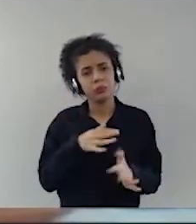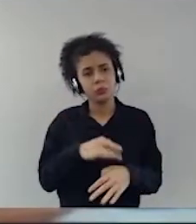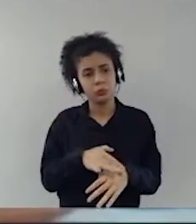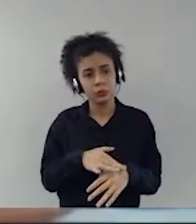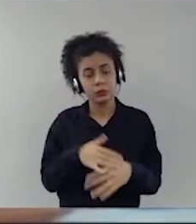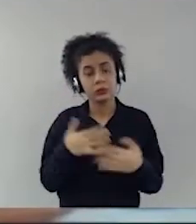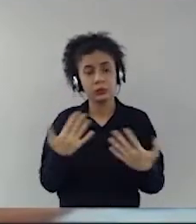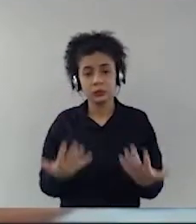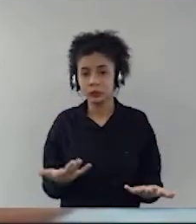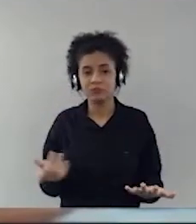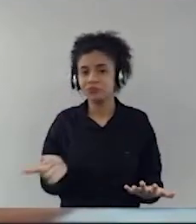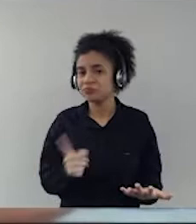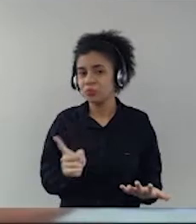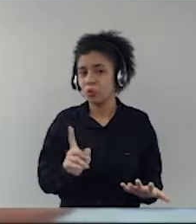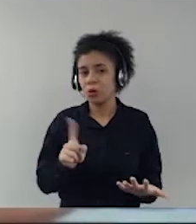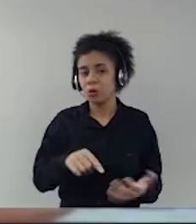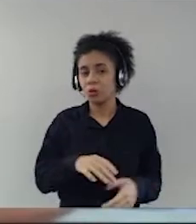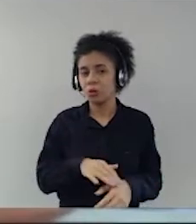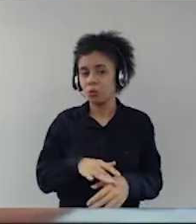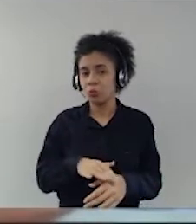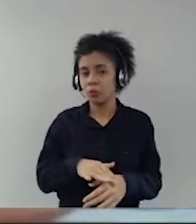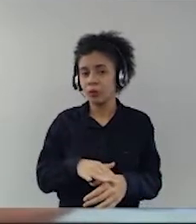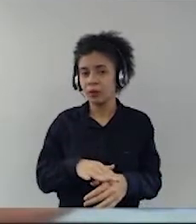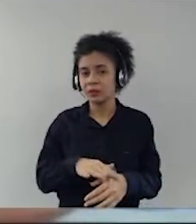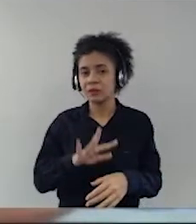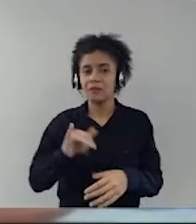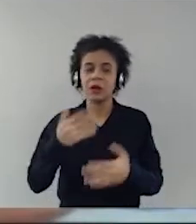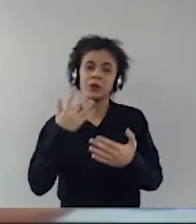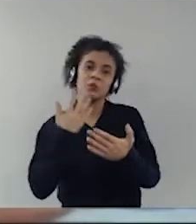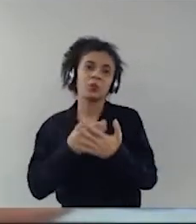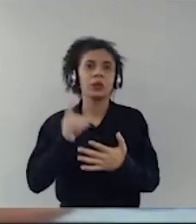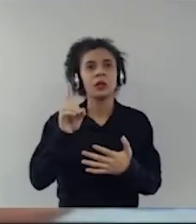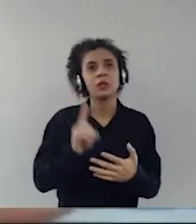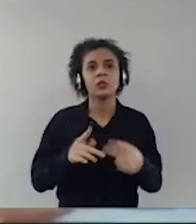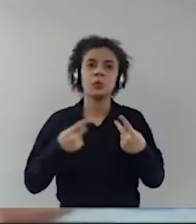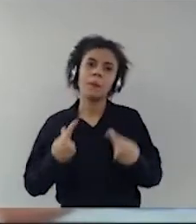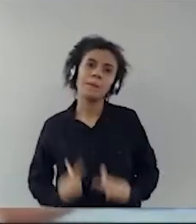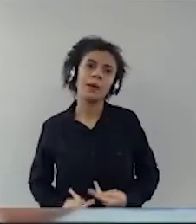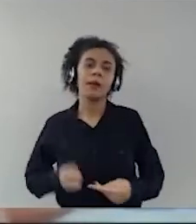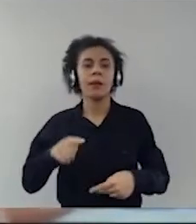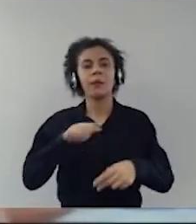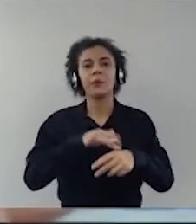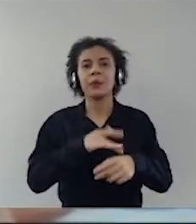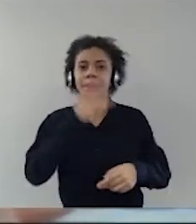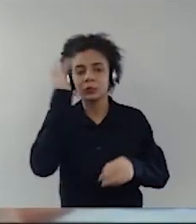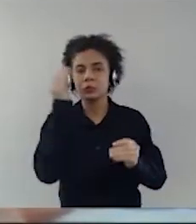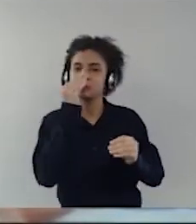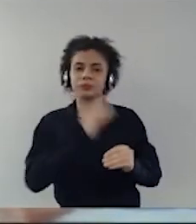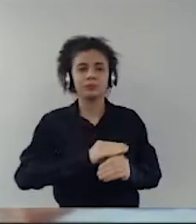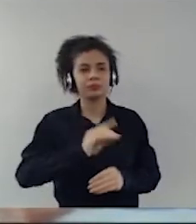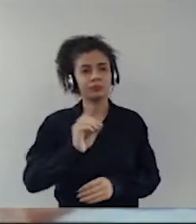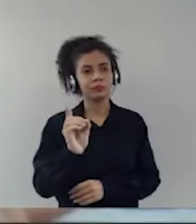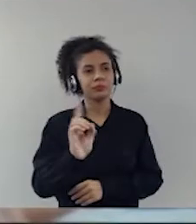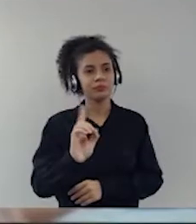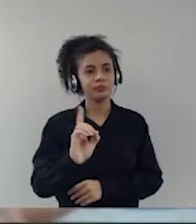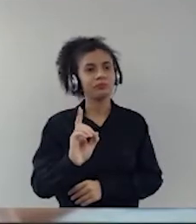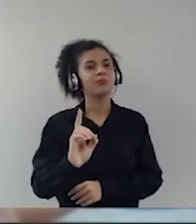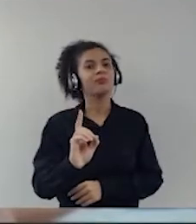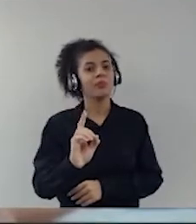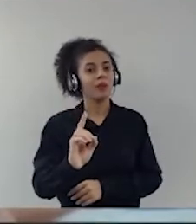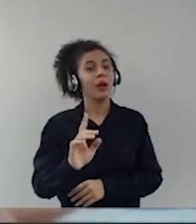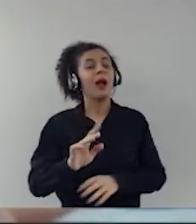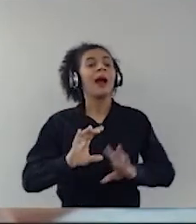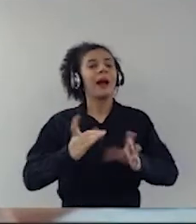Então, ela não é uma doença que vai ser estudada nos direitos humanos como uma doença negligenciada. Houve